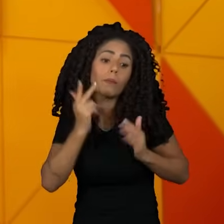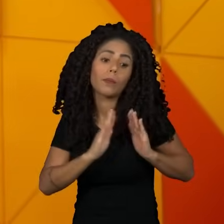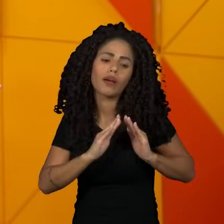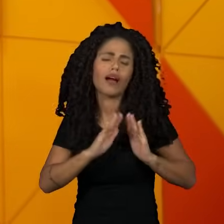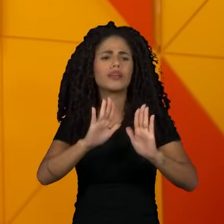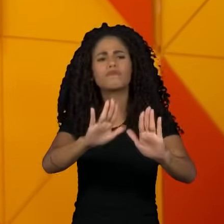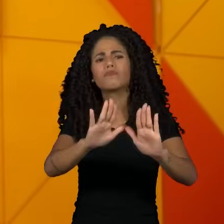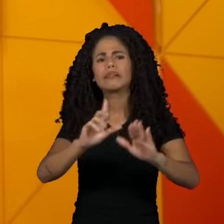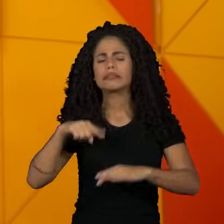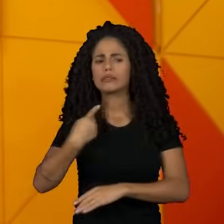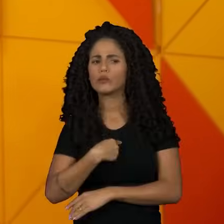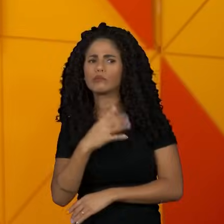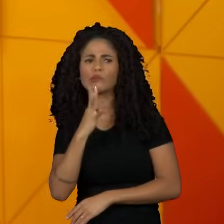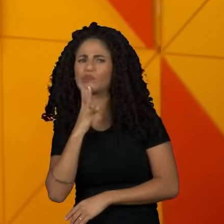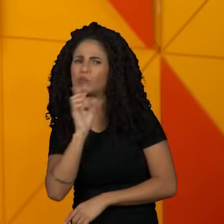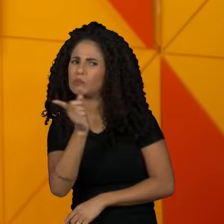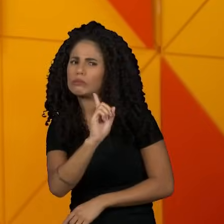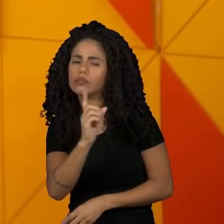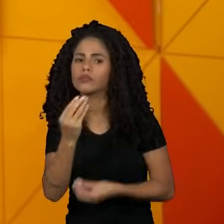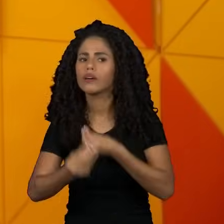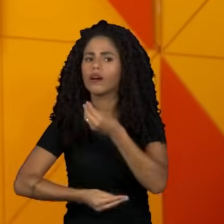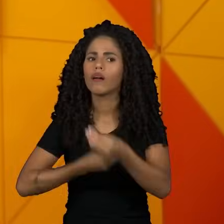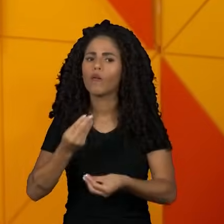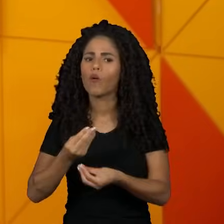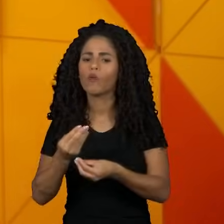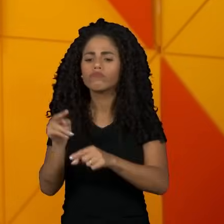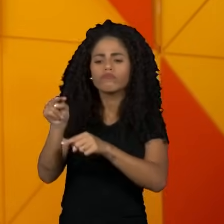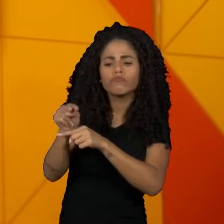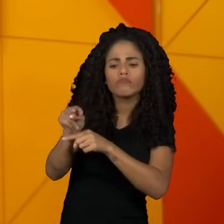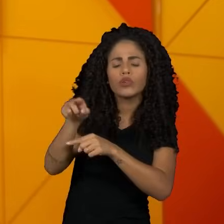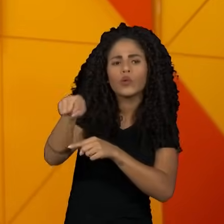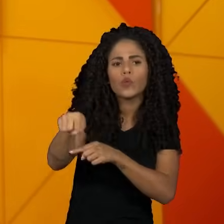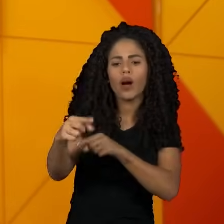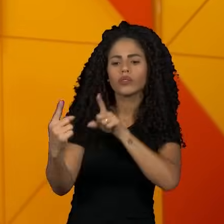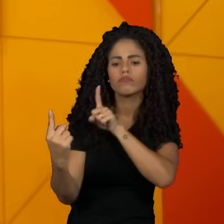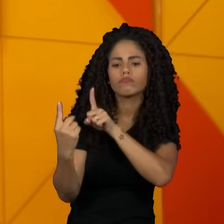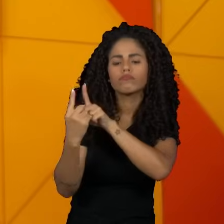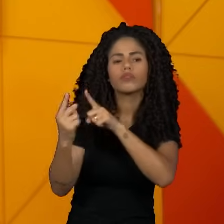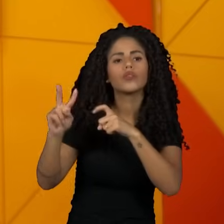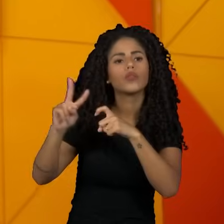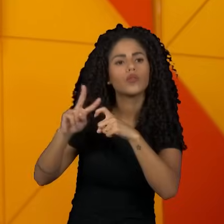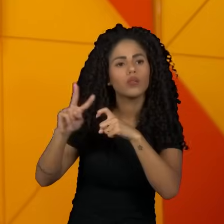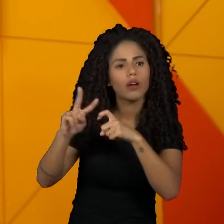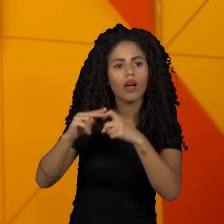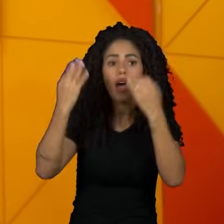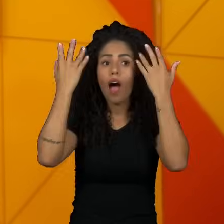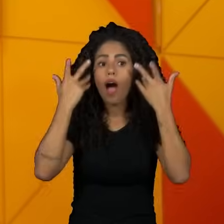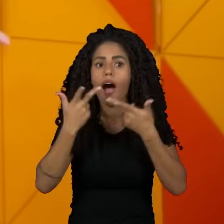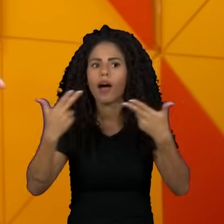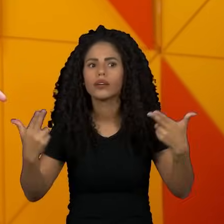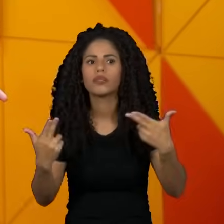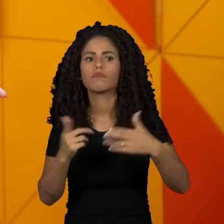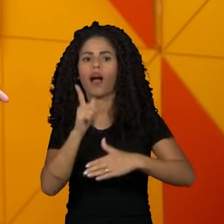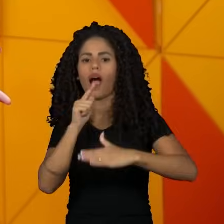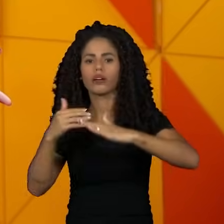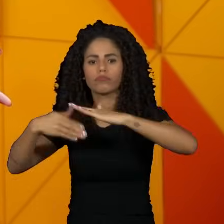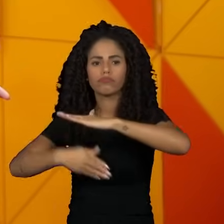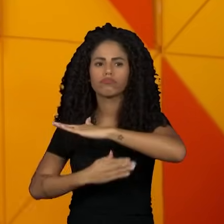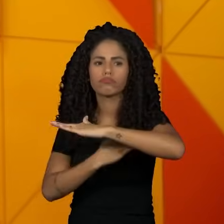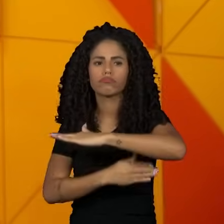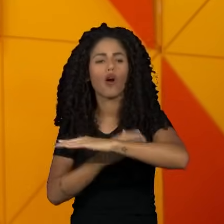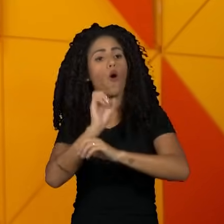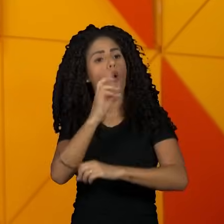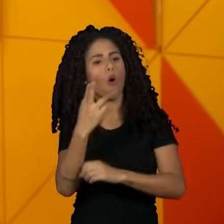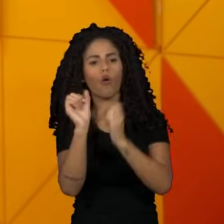sabe muito do cuidado, a gente está distante desse atendimento do veterinário com animais da vida mais